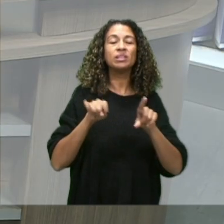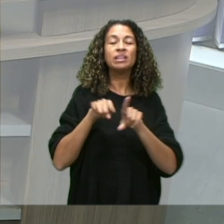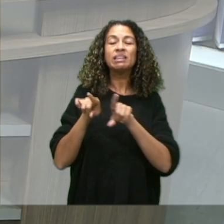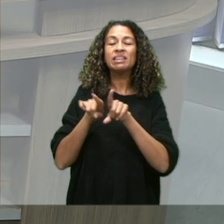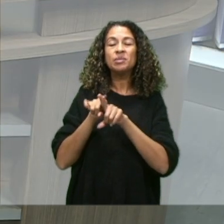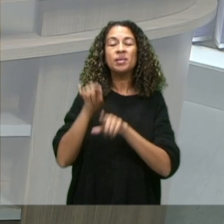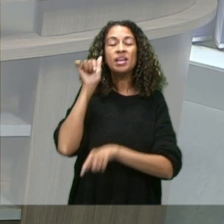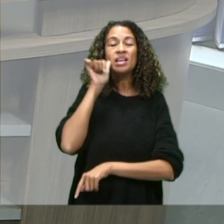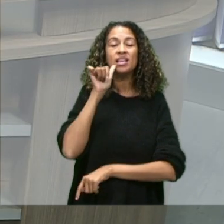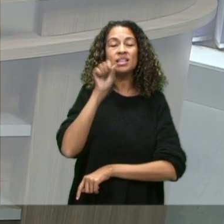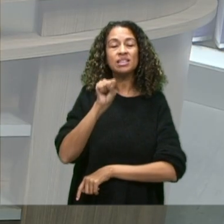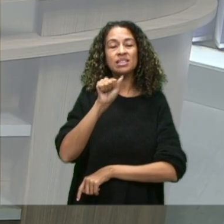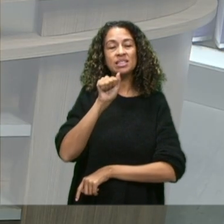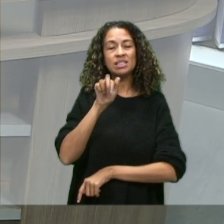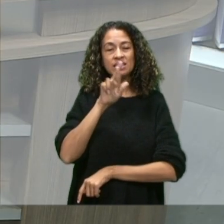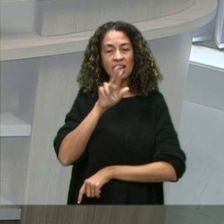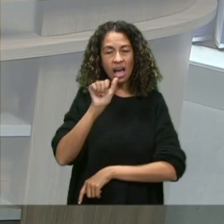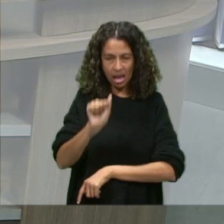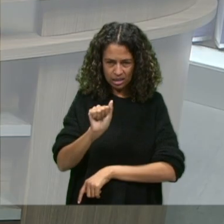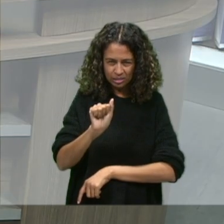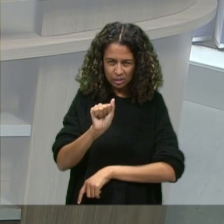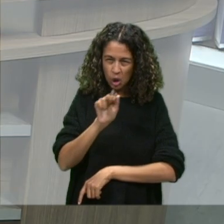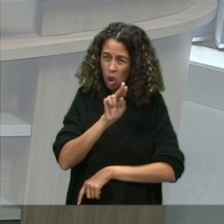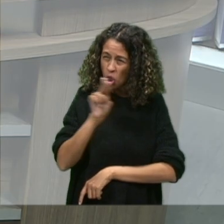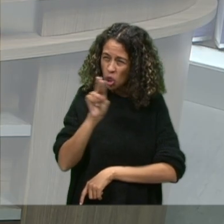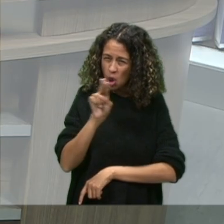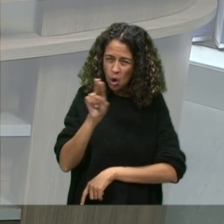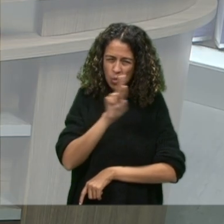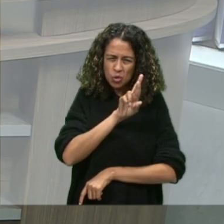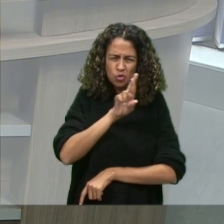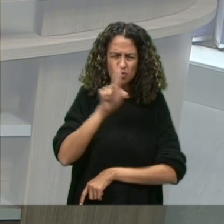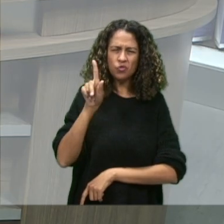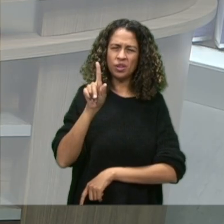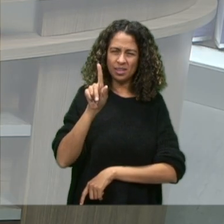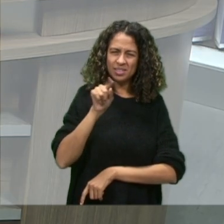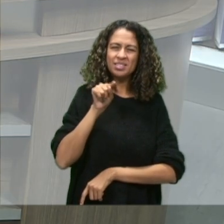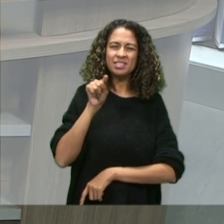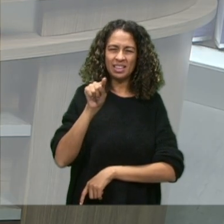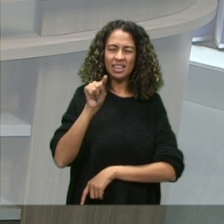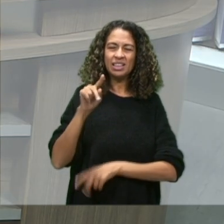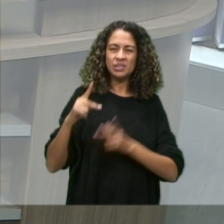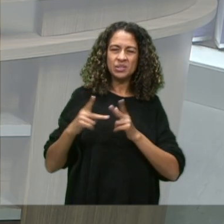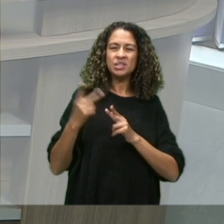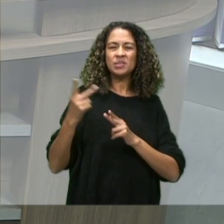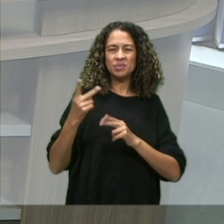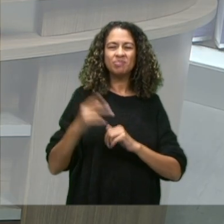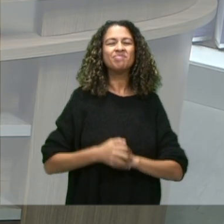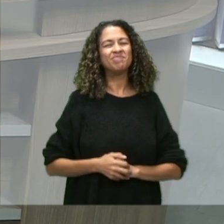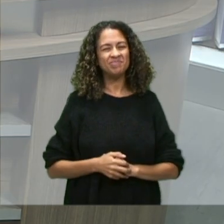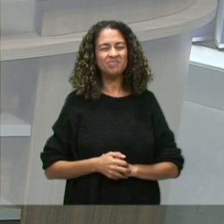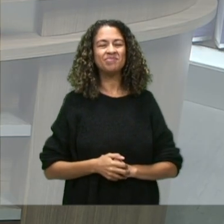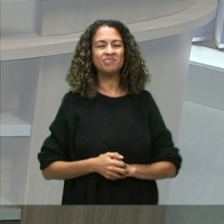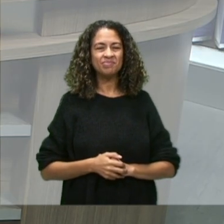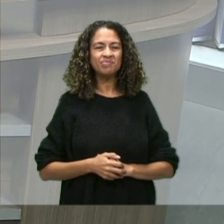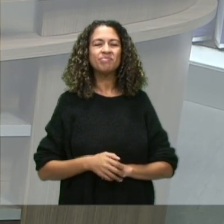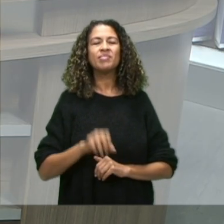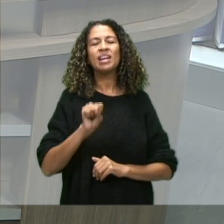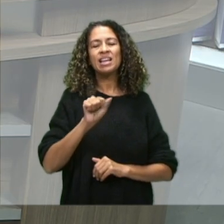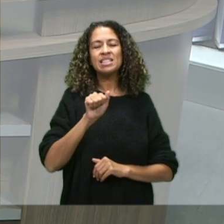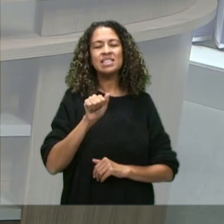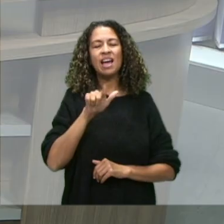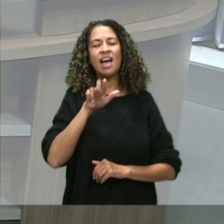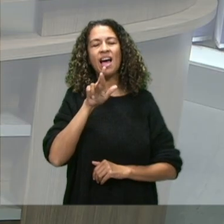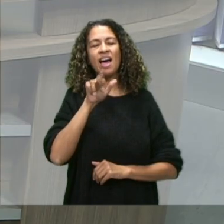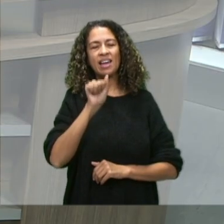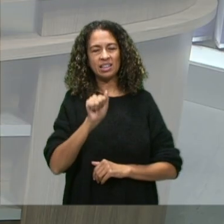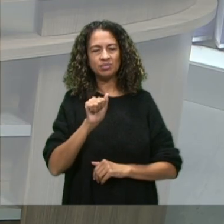Sara. O teu sobrenome é que é difícil, né? Fail. Sara Gabriela. Sara Gabriela Fail.